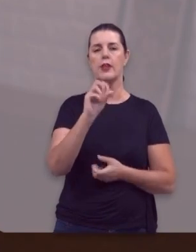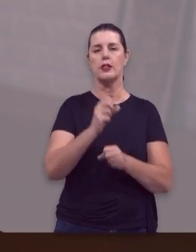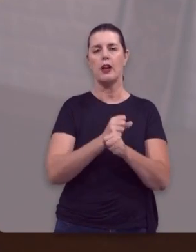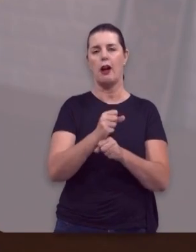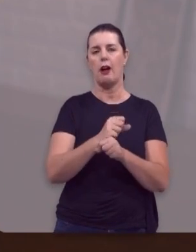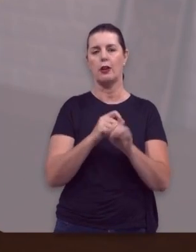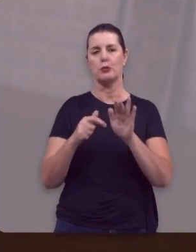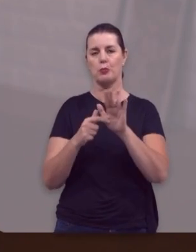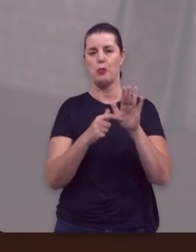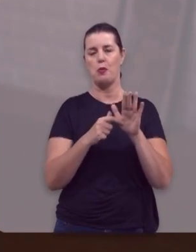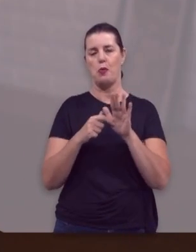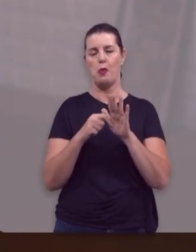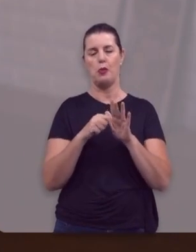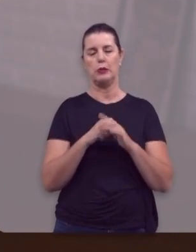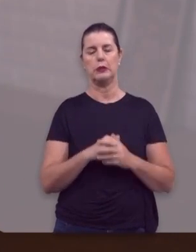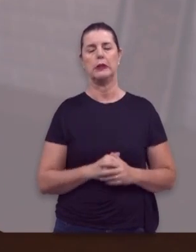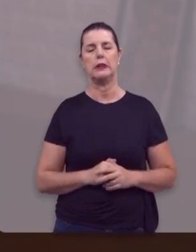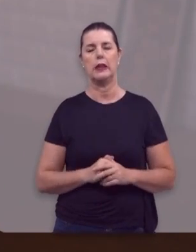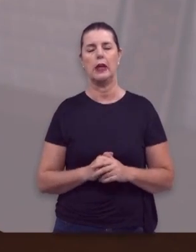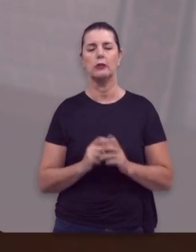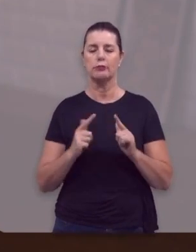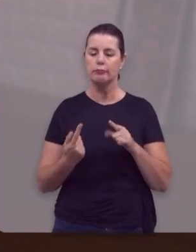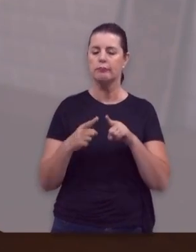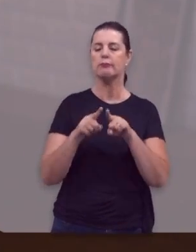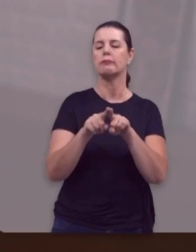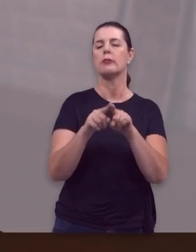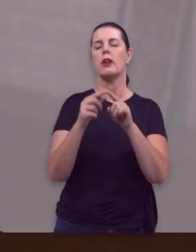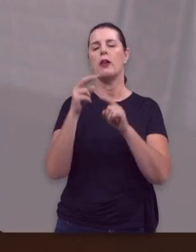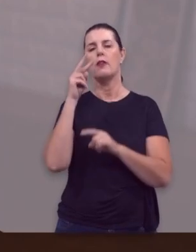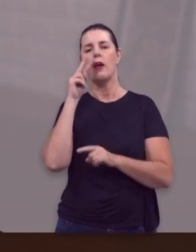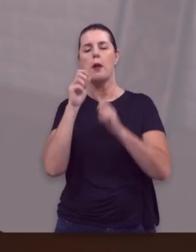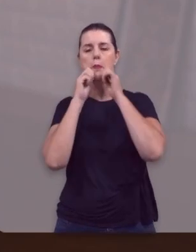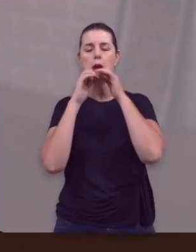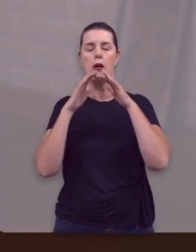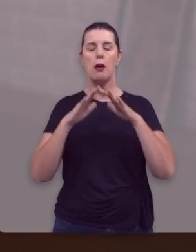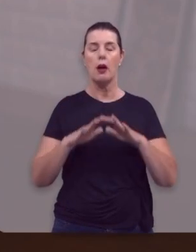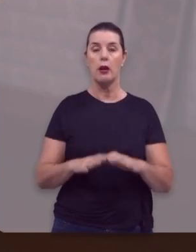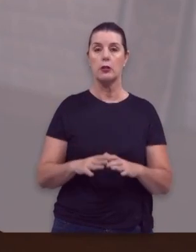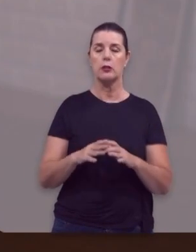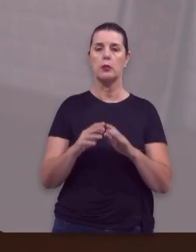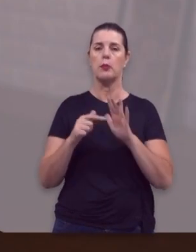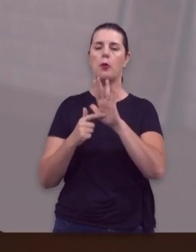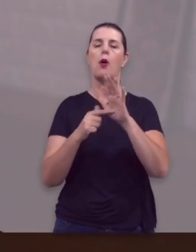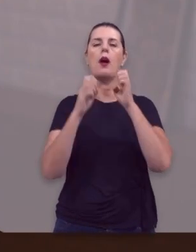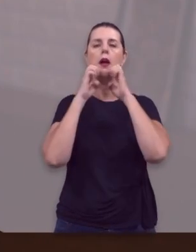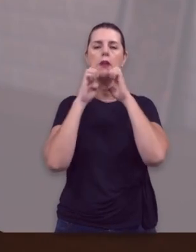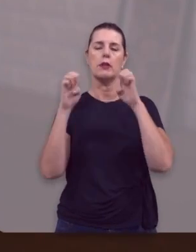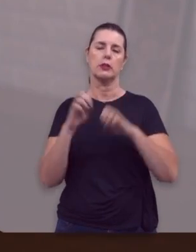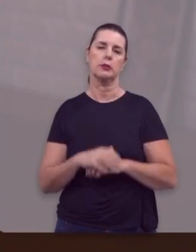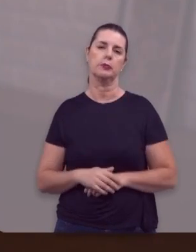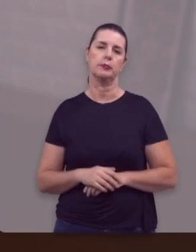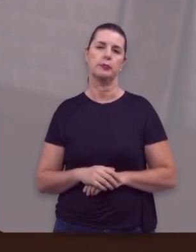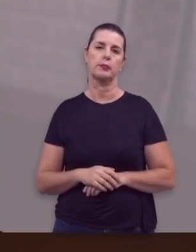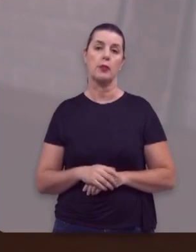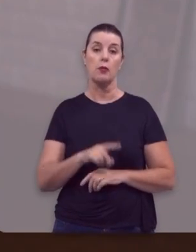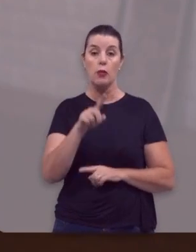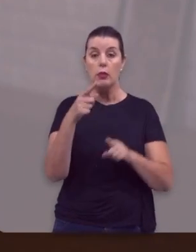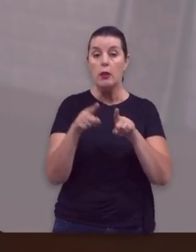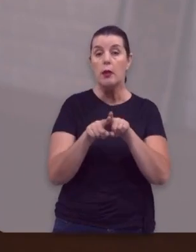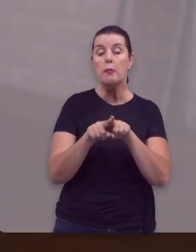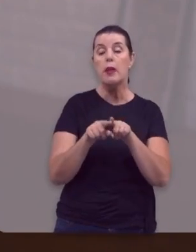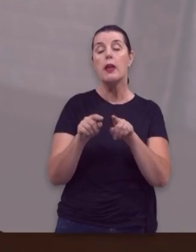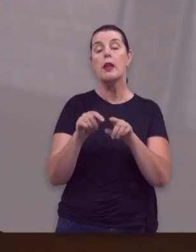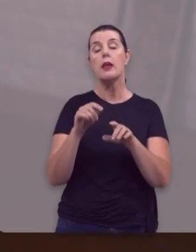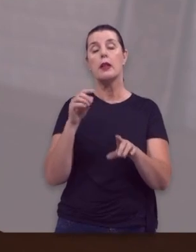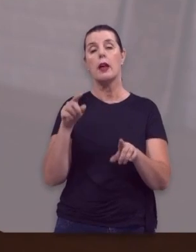de programa para você acompanhar e ser abençoado por meio da exposição da Palavra de Deus. Você também encontra